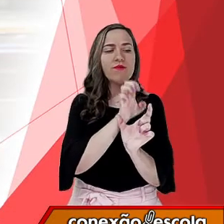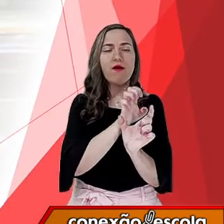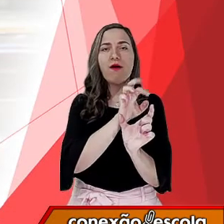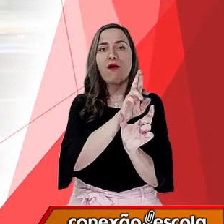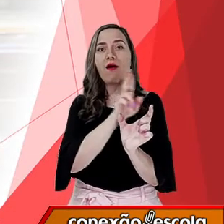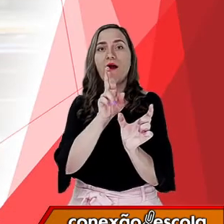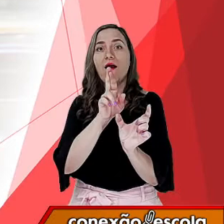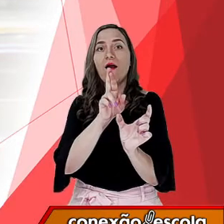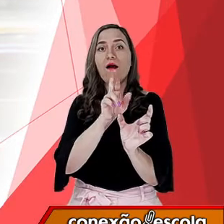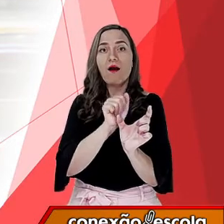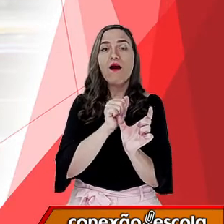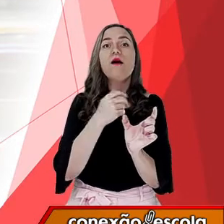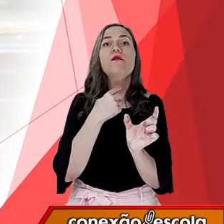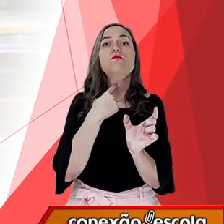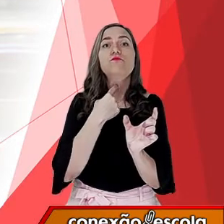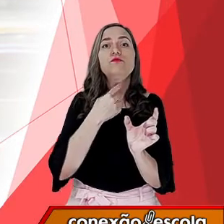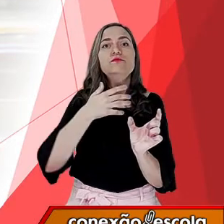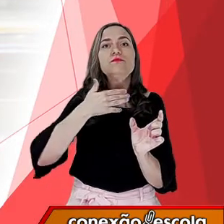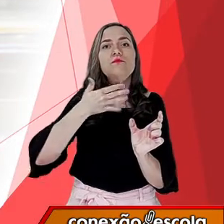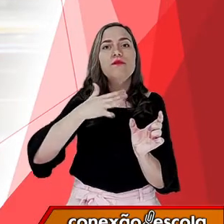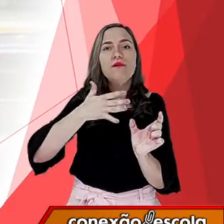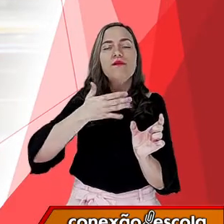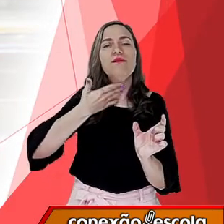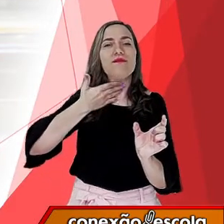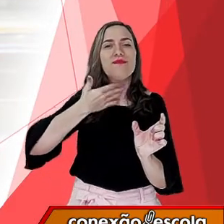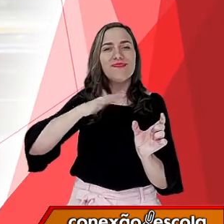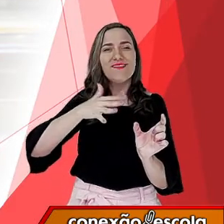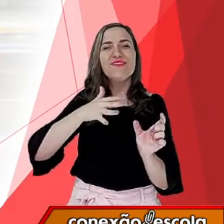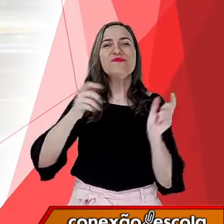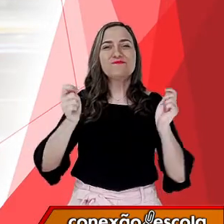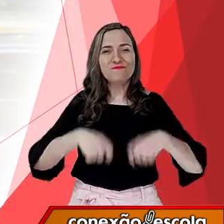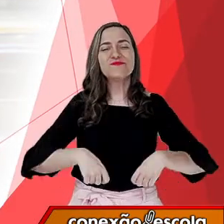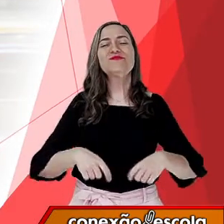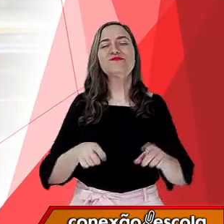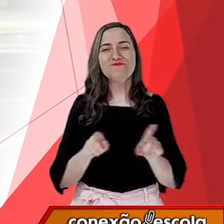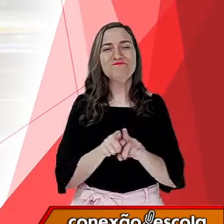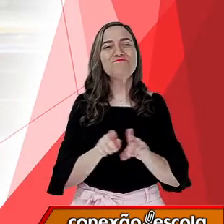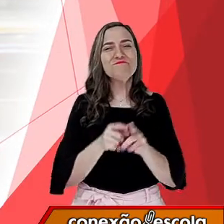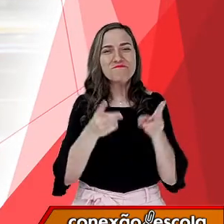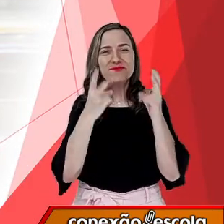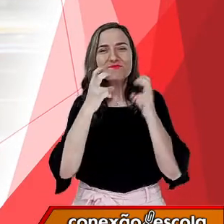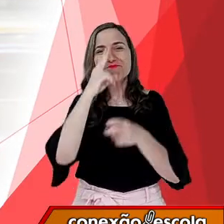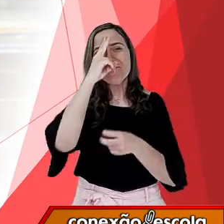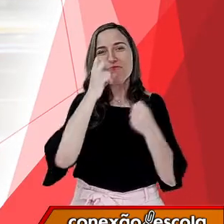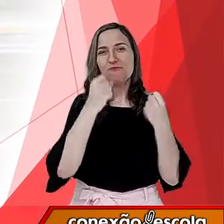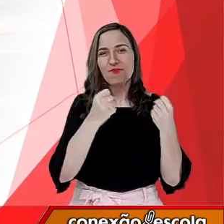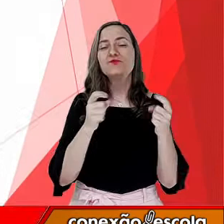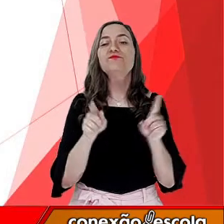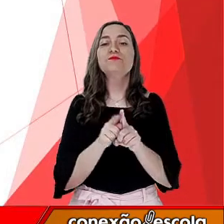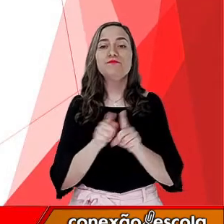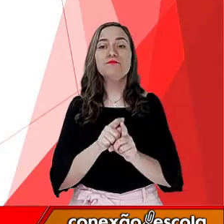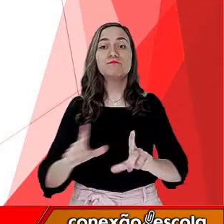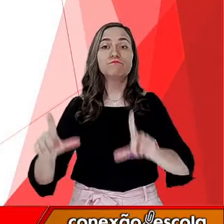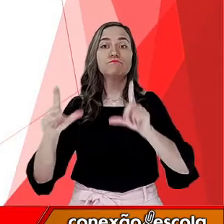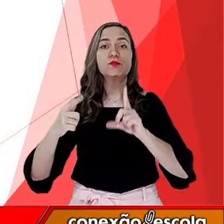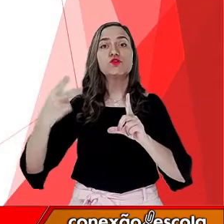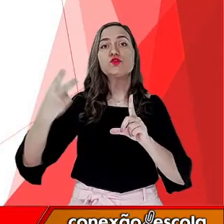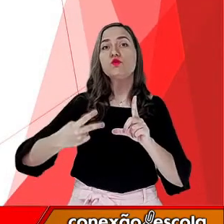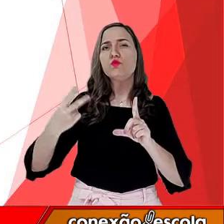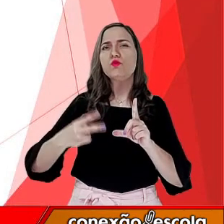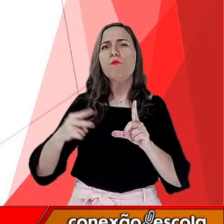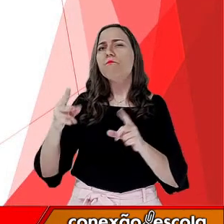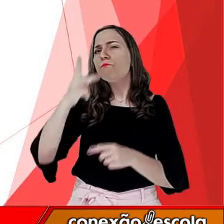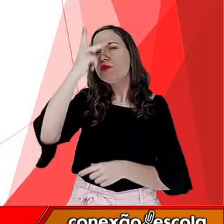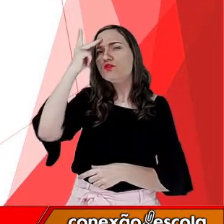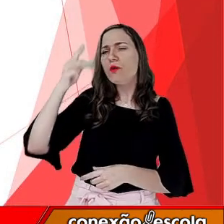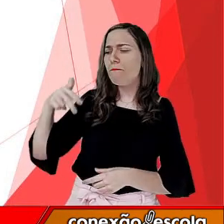É um som forte, como o som do R inicial. assim como a imagem 2. O que essa pessoa